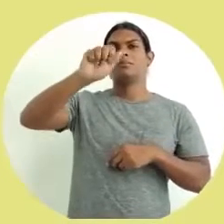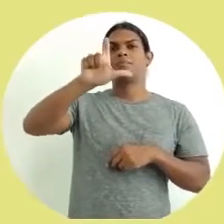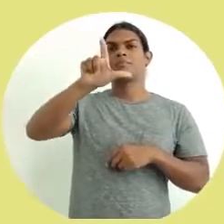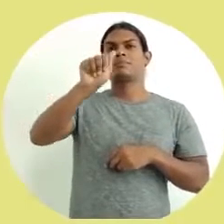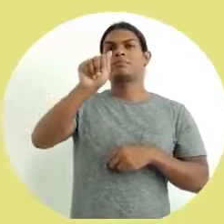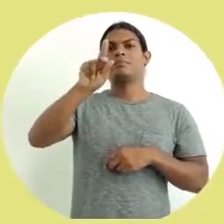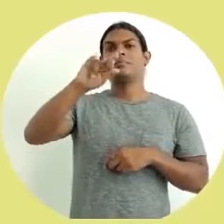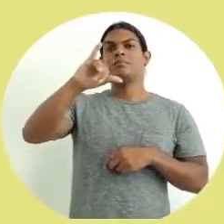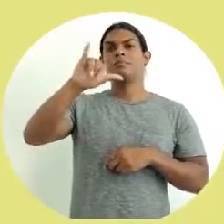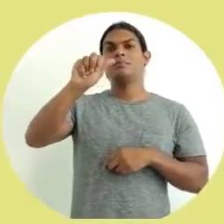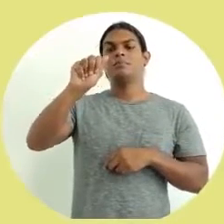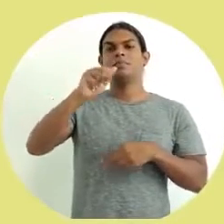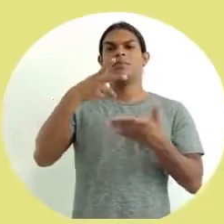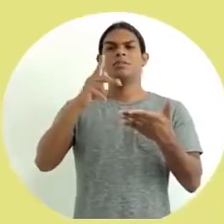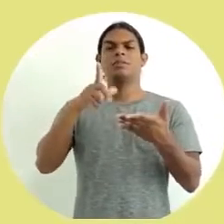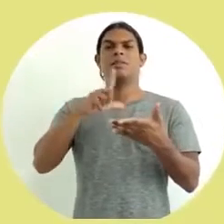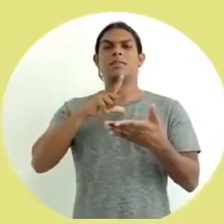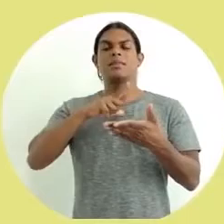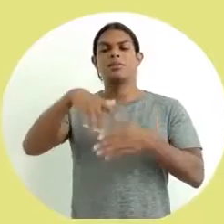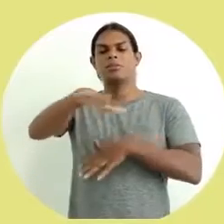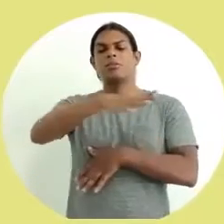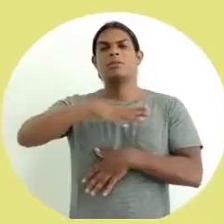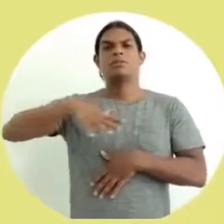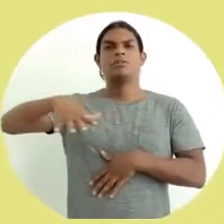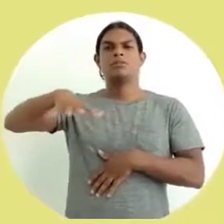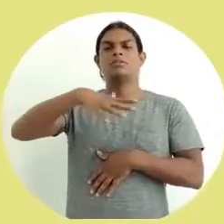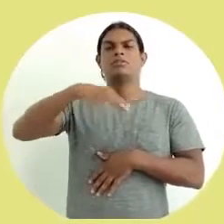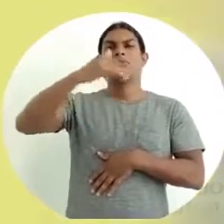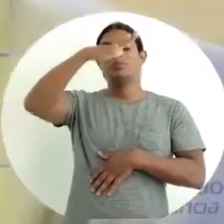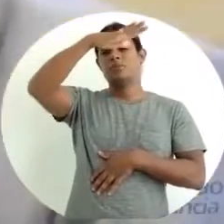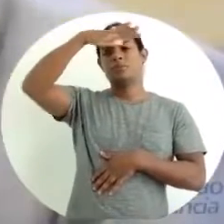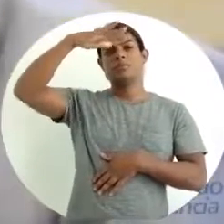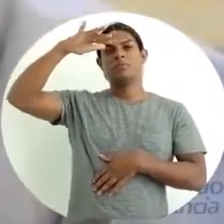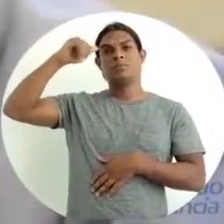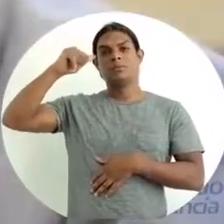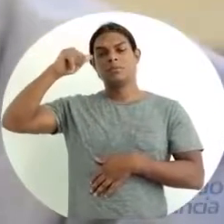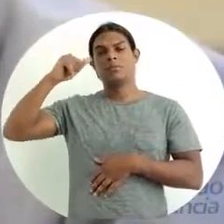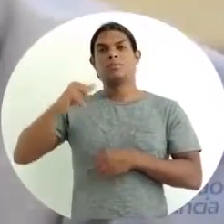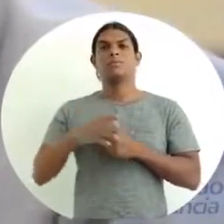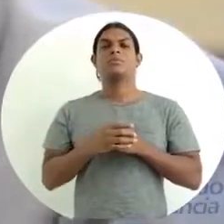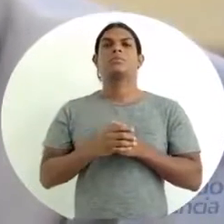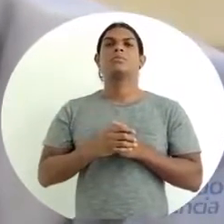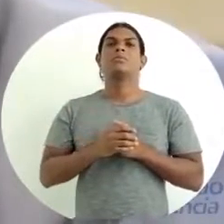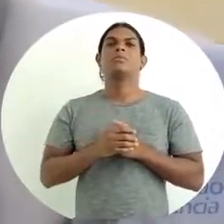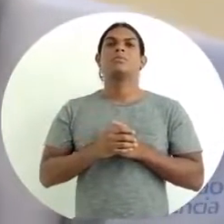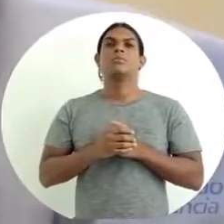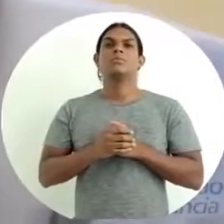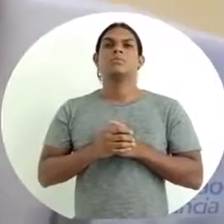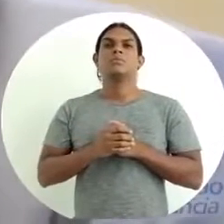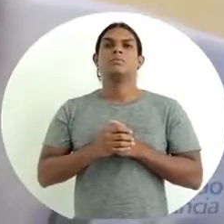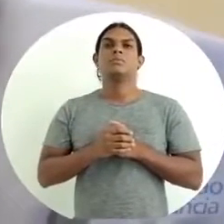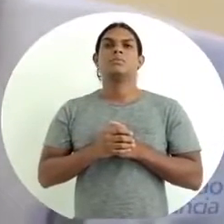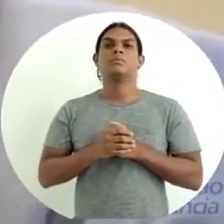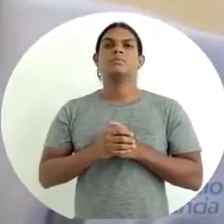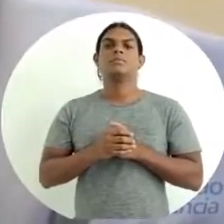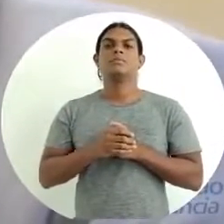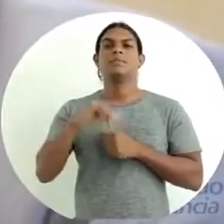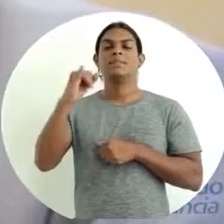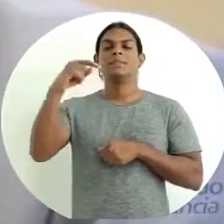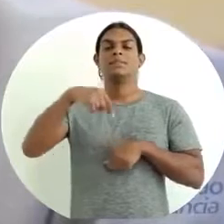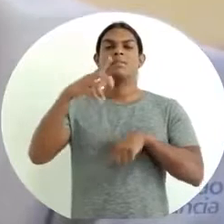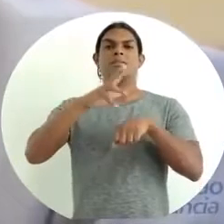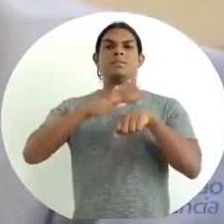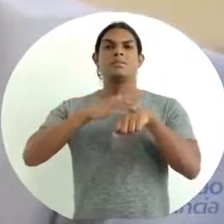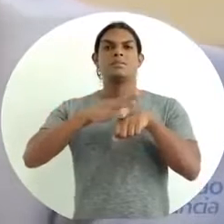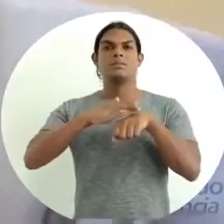na região da Amazônia. Se a malária não tiver relação de causa e efeito com a atividade que